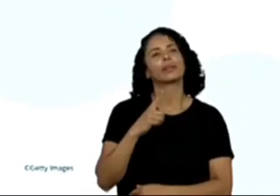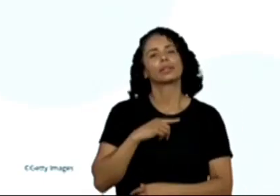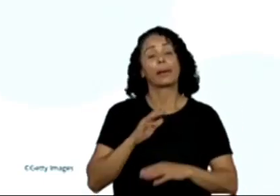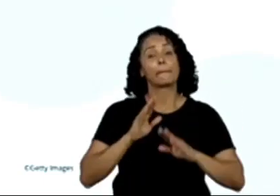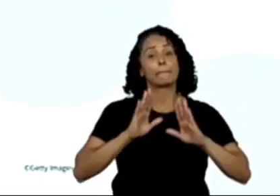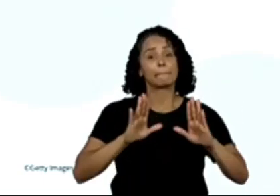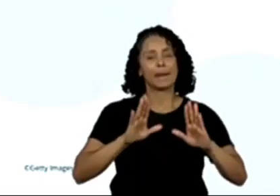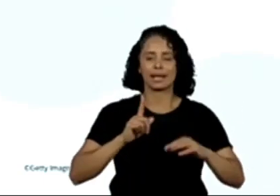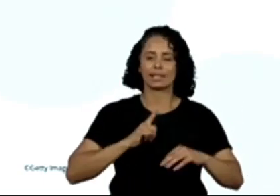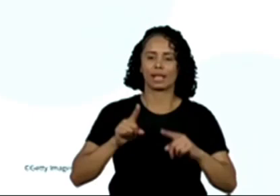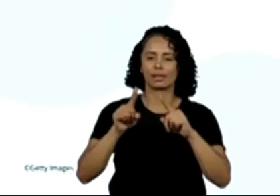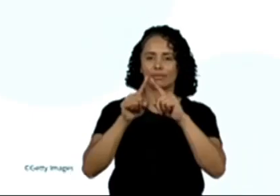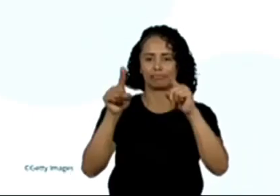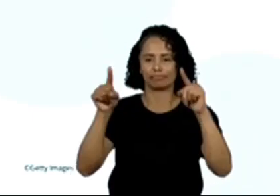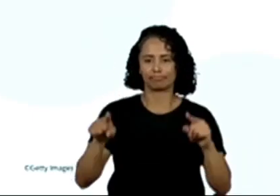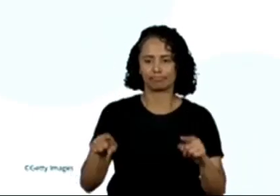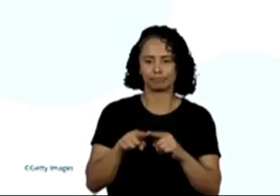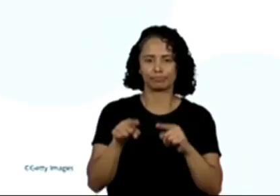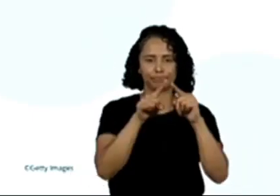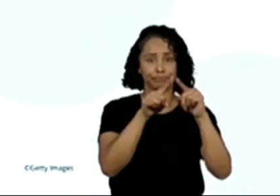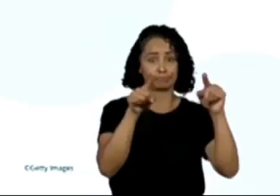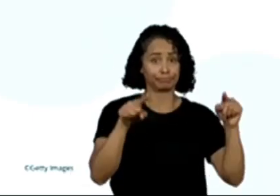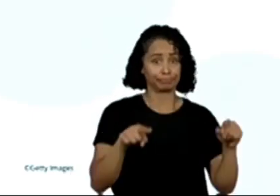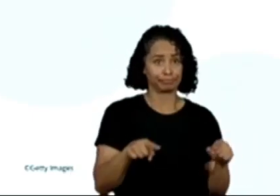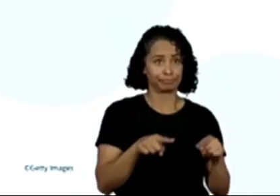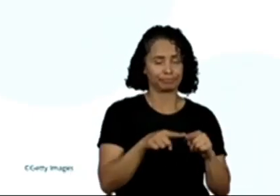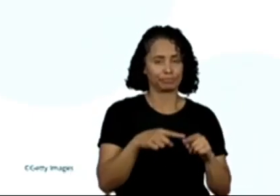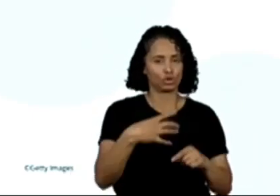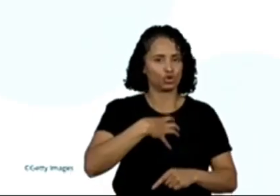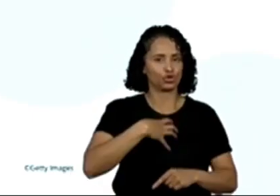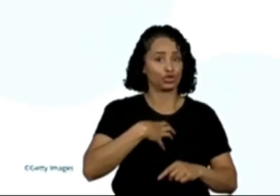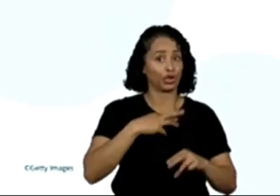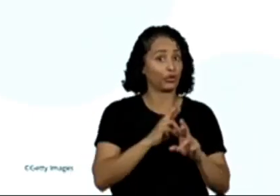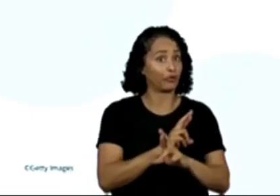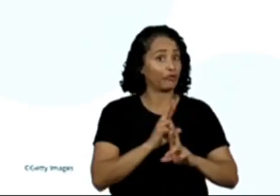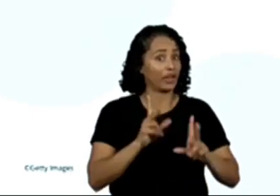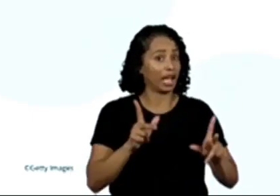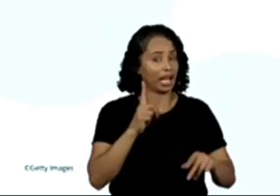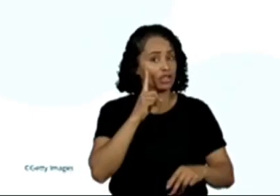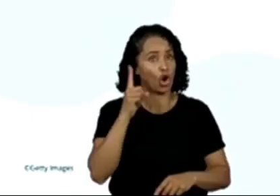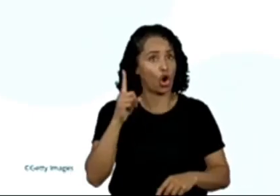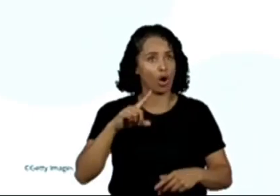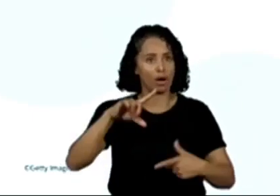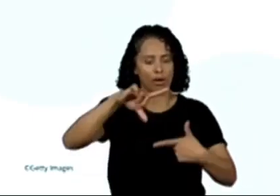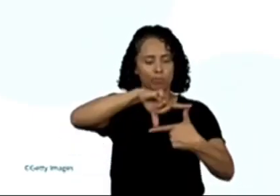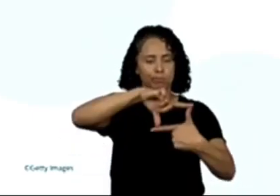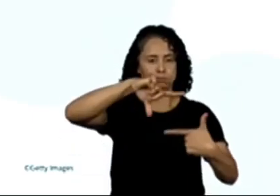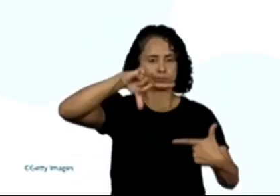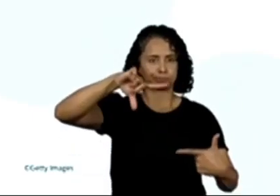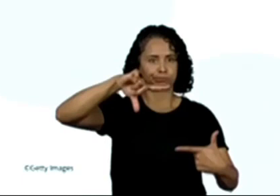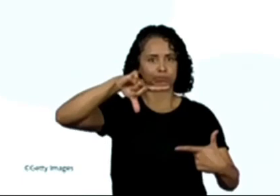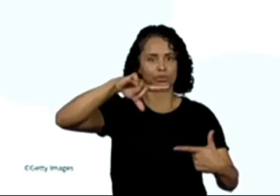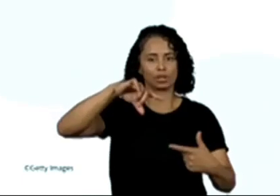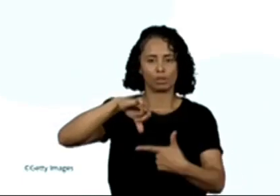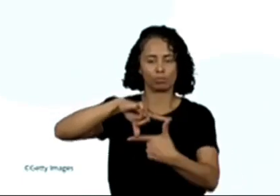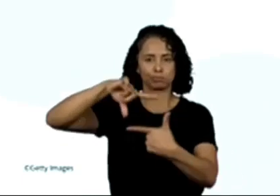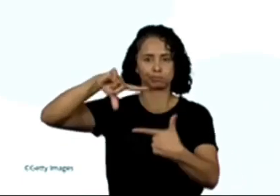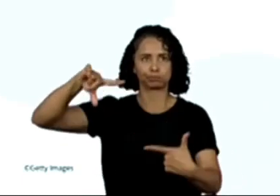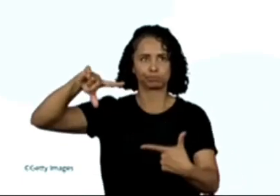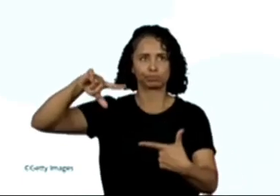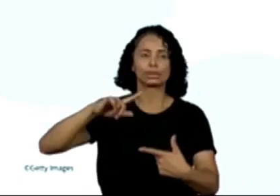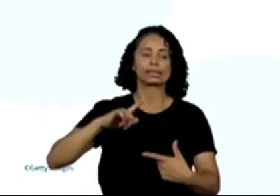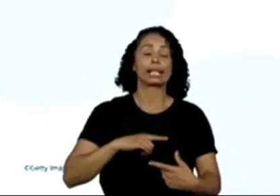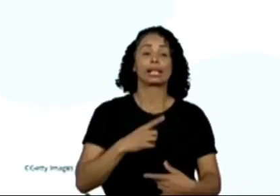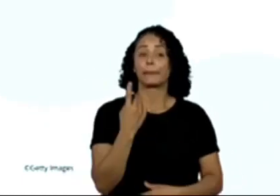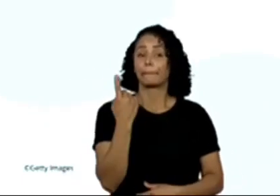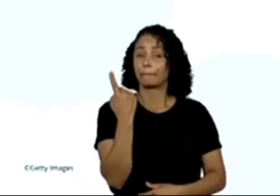pizzas, ela quer a terça parte. As pizzas, ó, foram divididas. Sim.